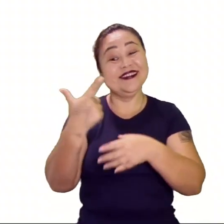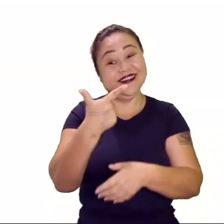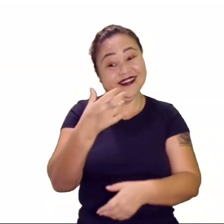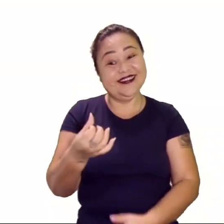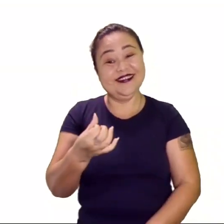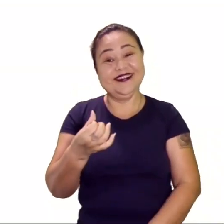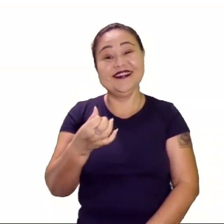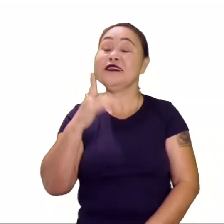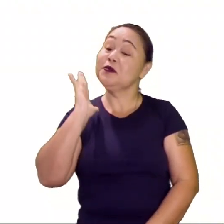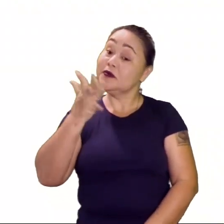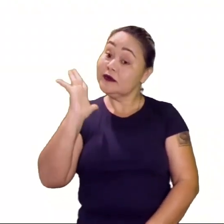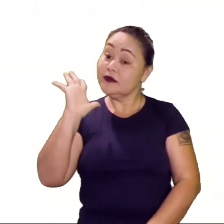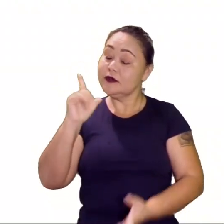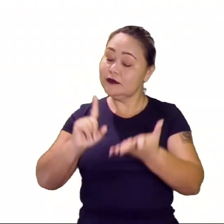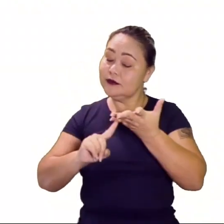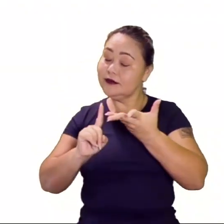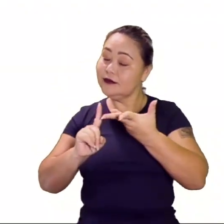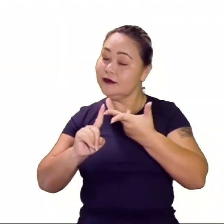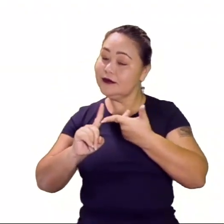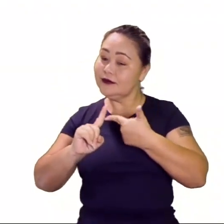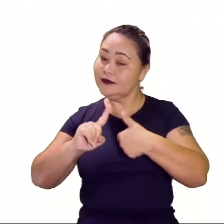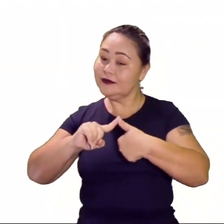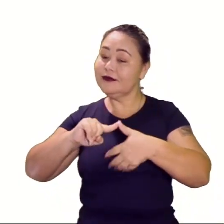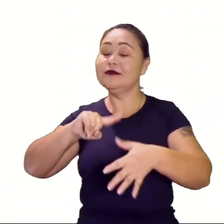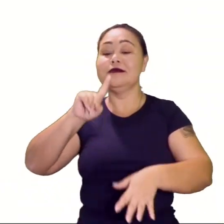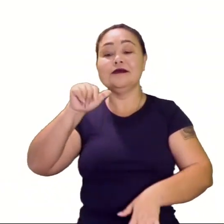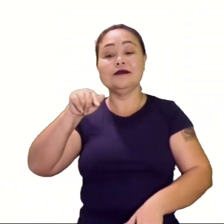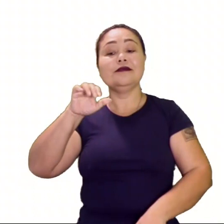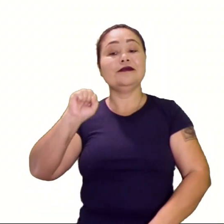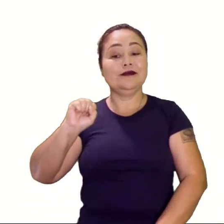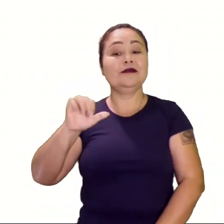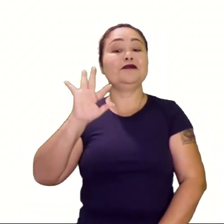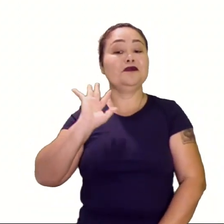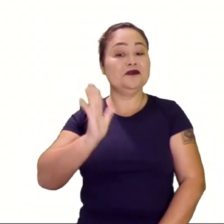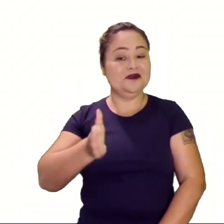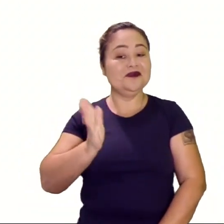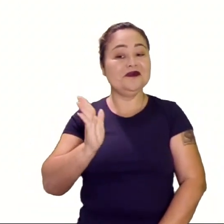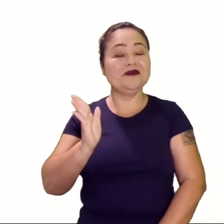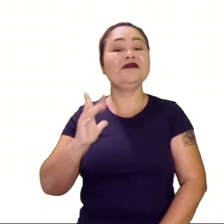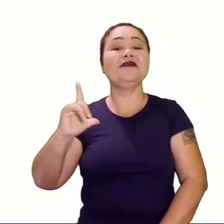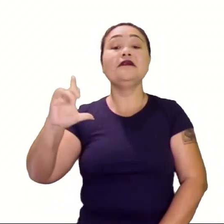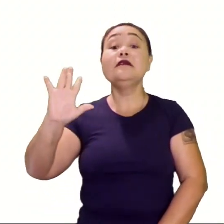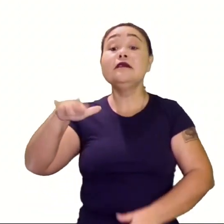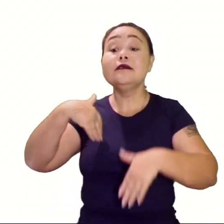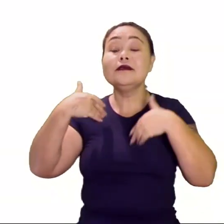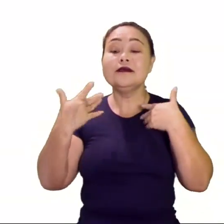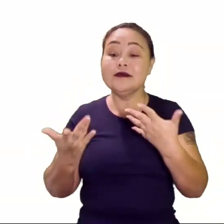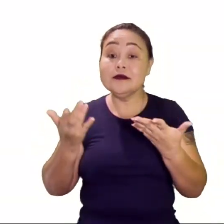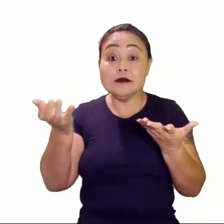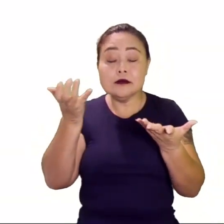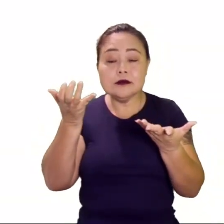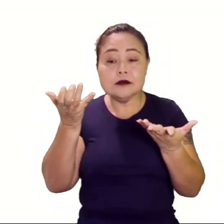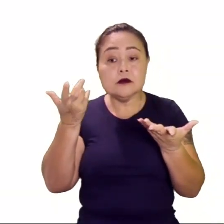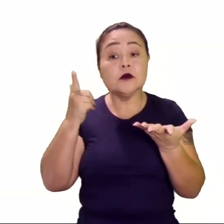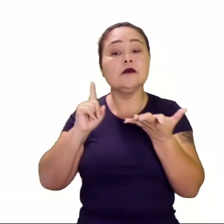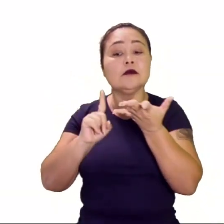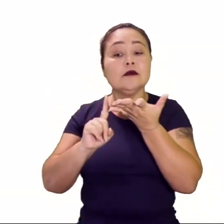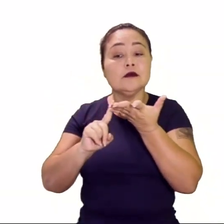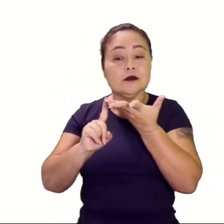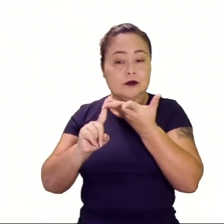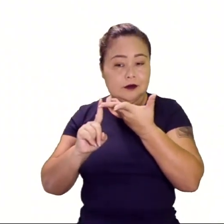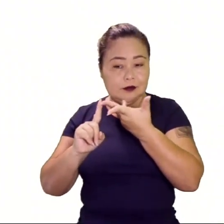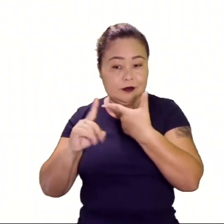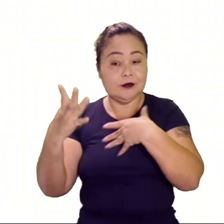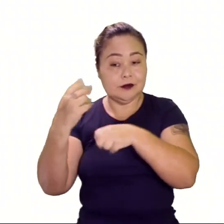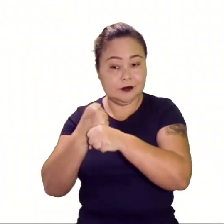26. 26. Já deu 8? 1, 2, 3, 4, 5, 6, 7, 8. Já deu 8. Então, se a gente quisesse saber esses 8, a